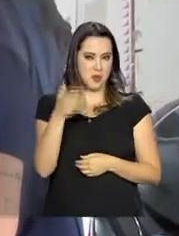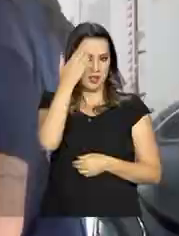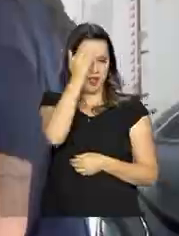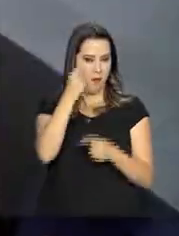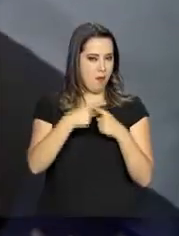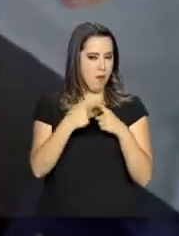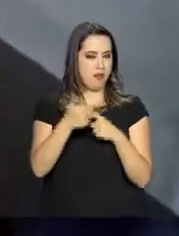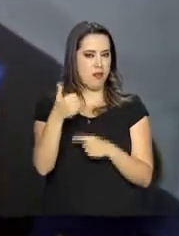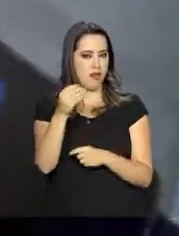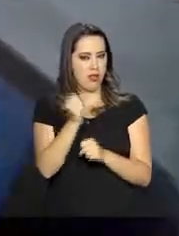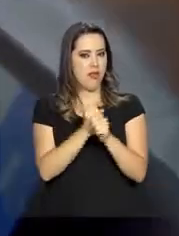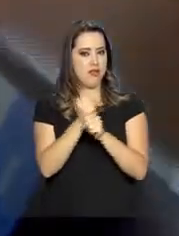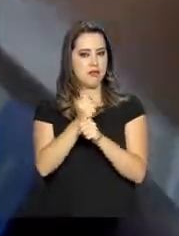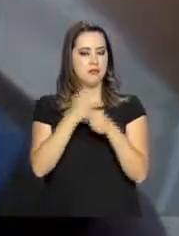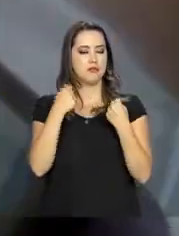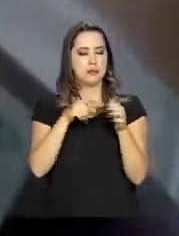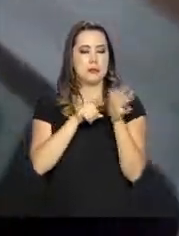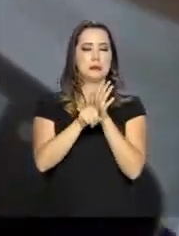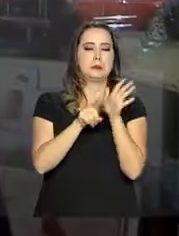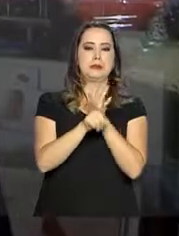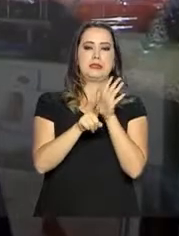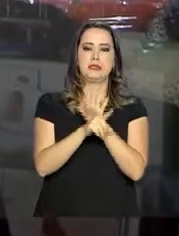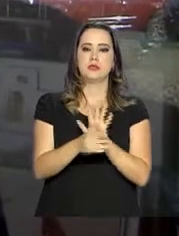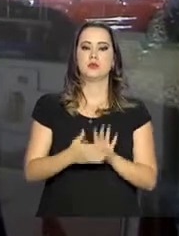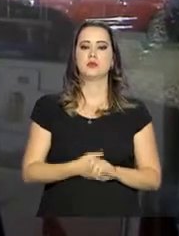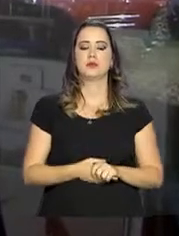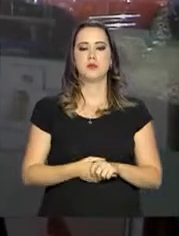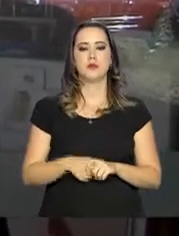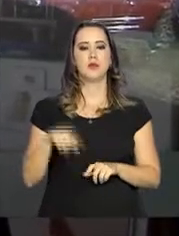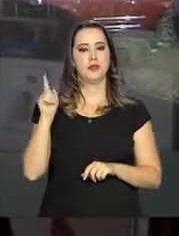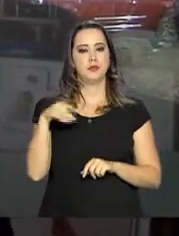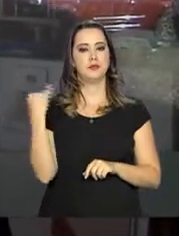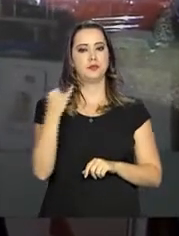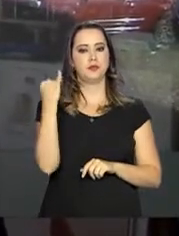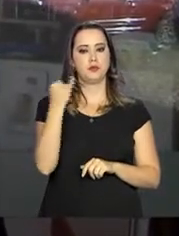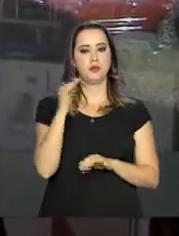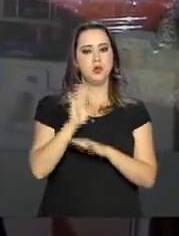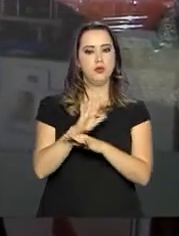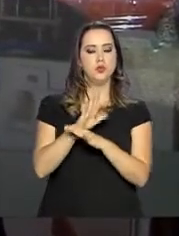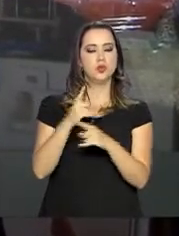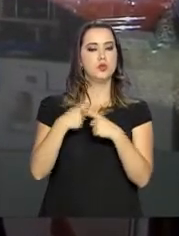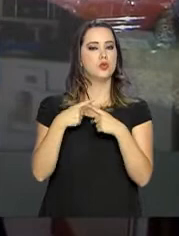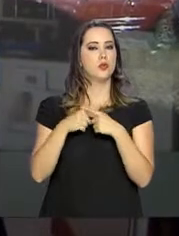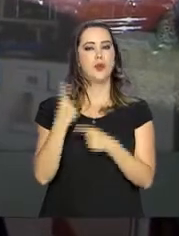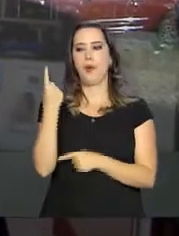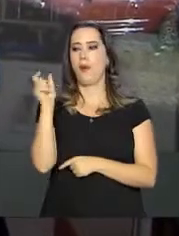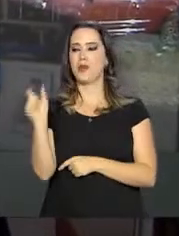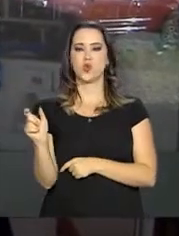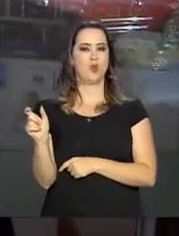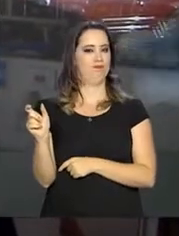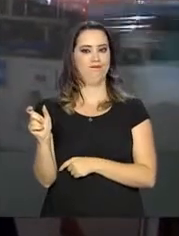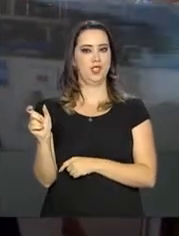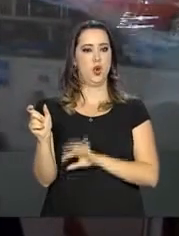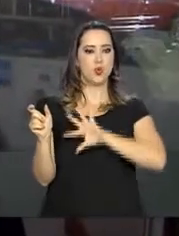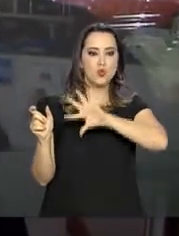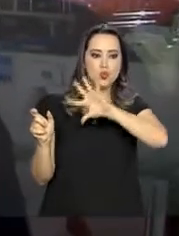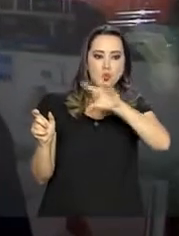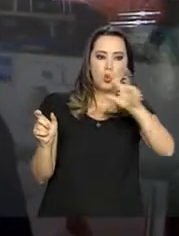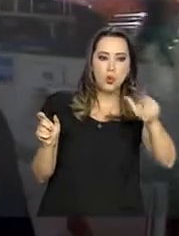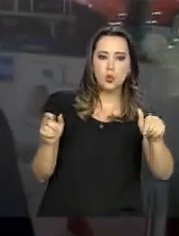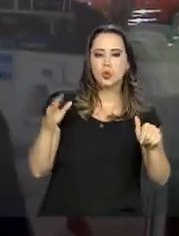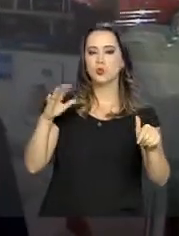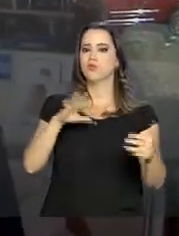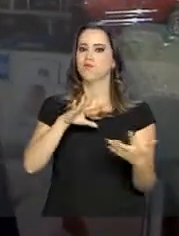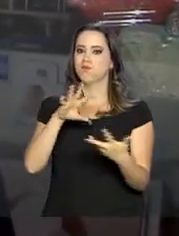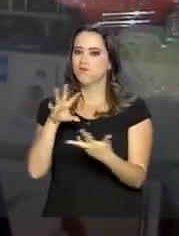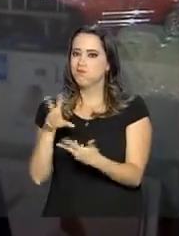cada dez anos tem que responder essa pesquisa é muito importante colaborar porque isso é pra uma pessoa isso é pra todo mundo né